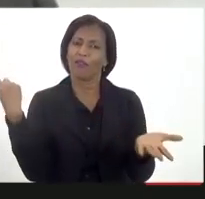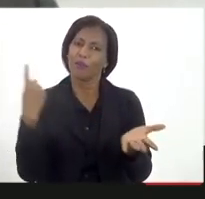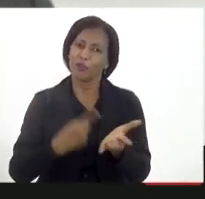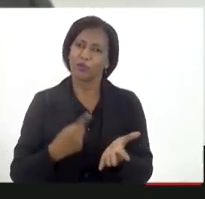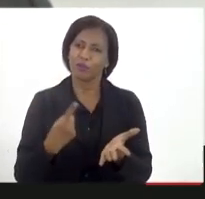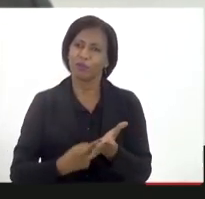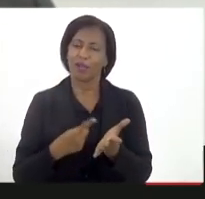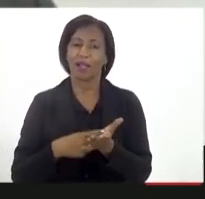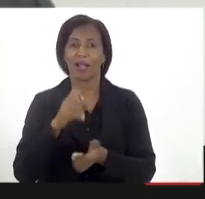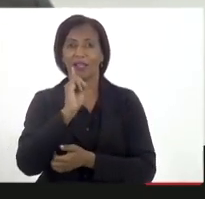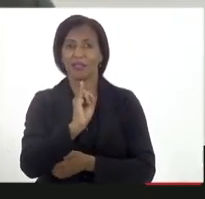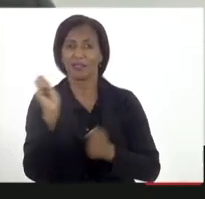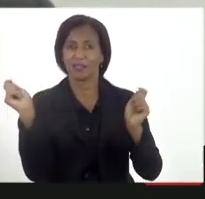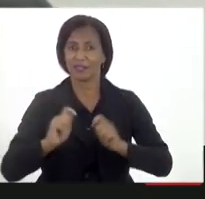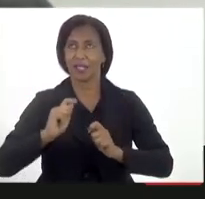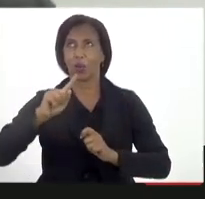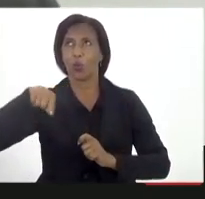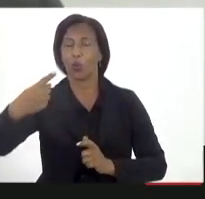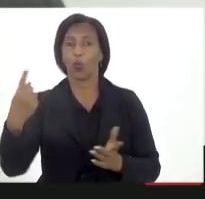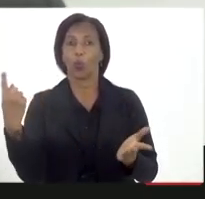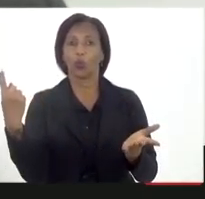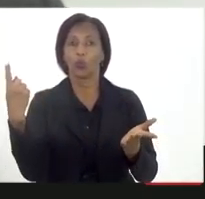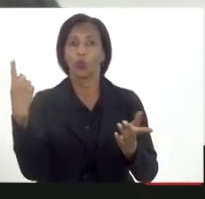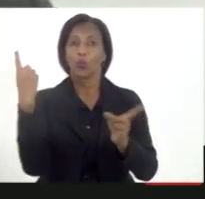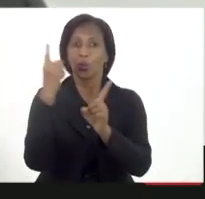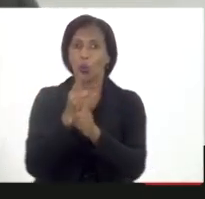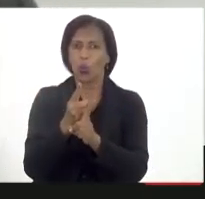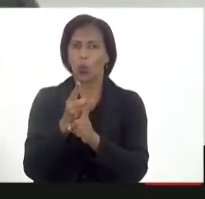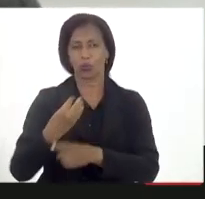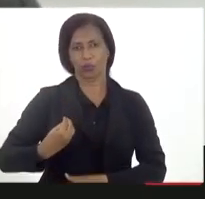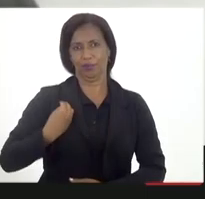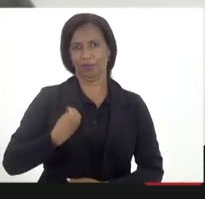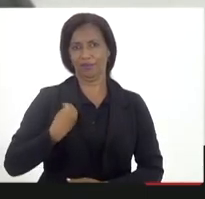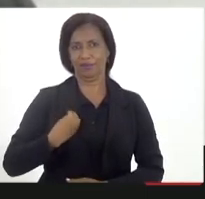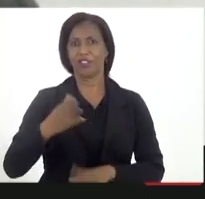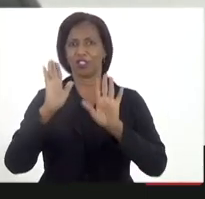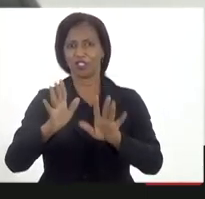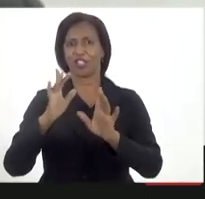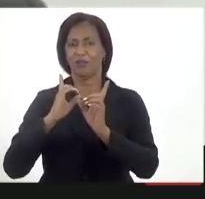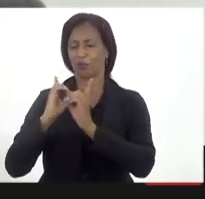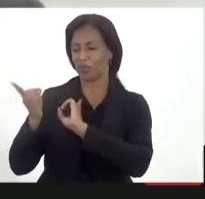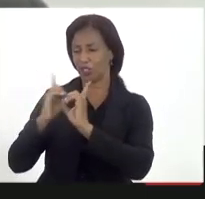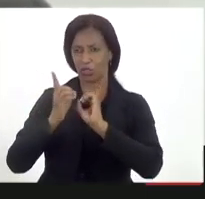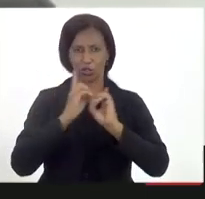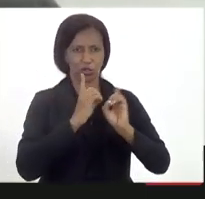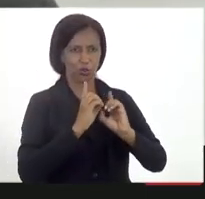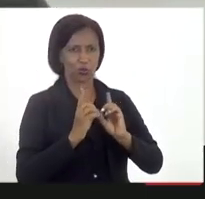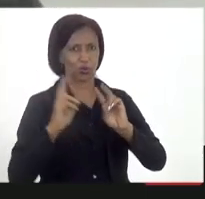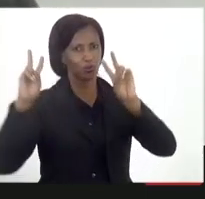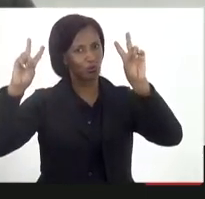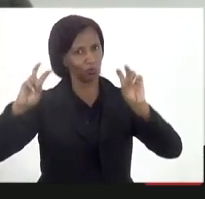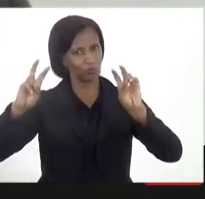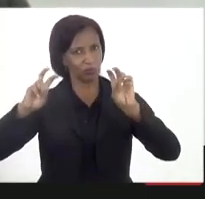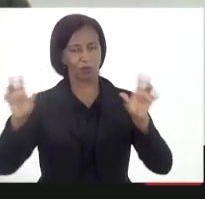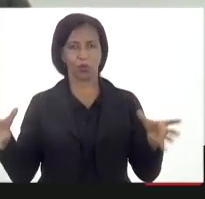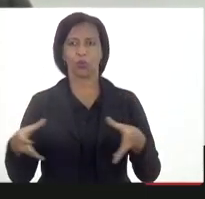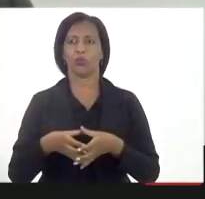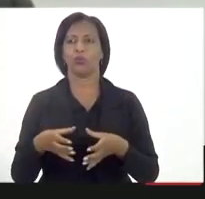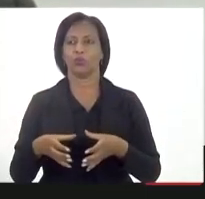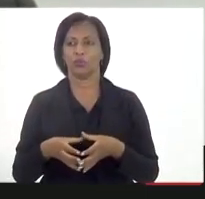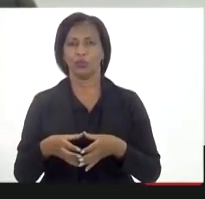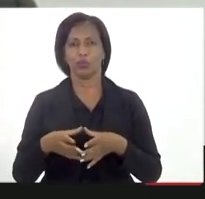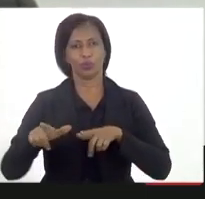marcar se possível o nosso próximo encontro presencial Já teremos obviamente discutido algumas questões no âmbito aqui do nosso grupo